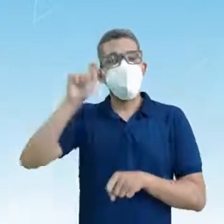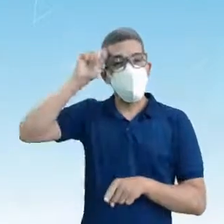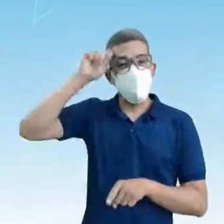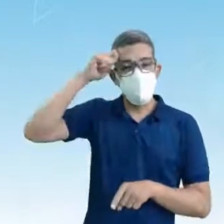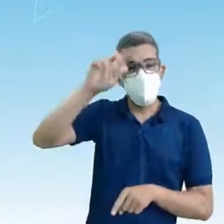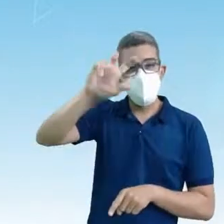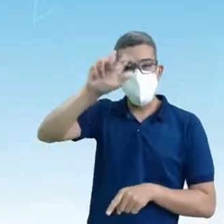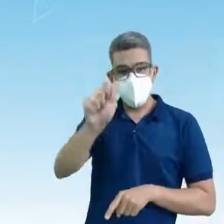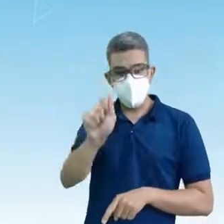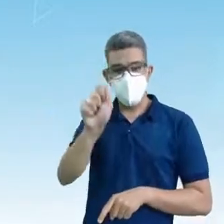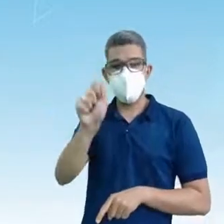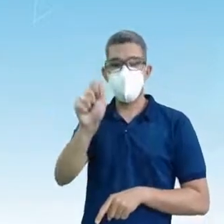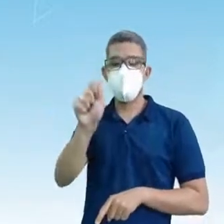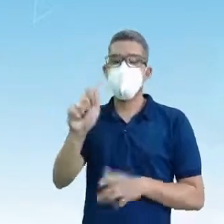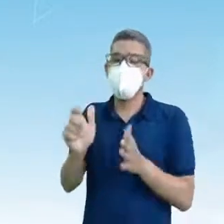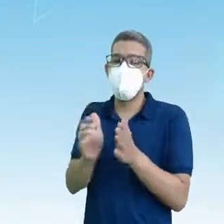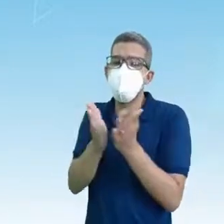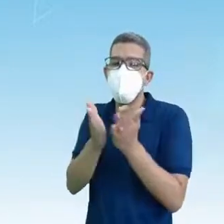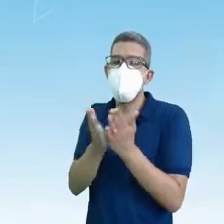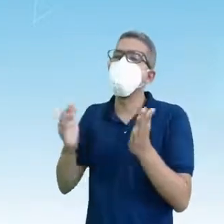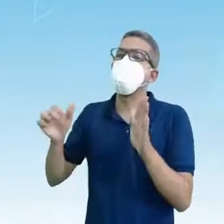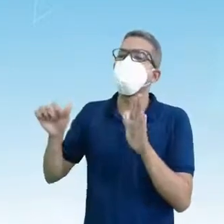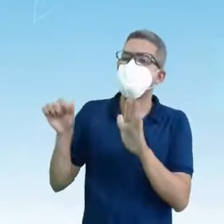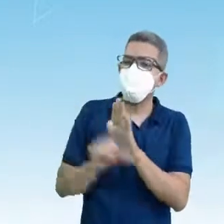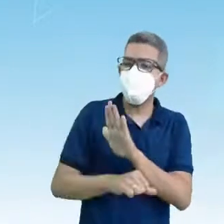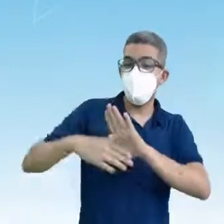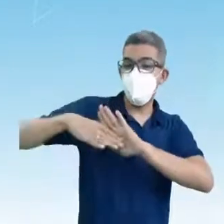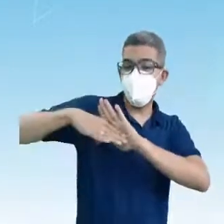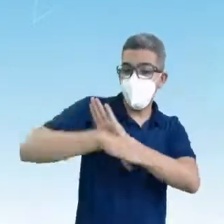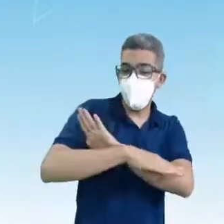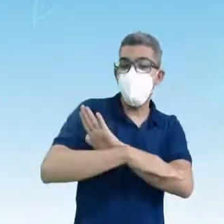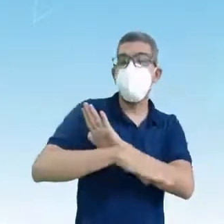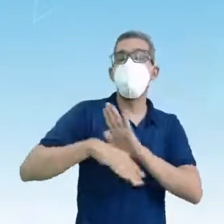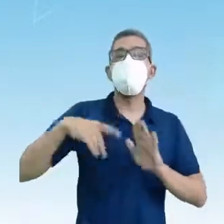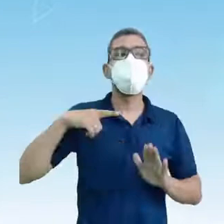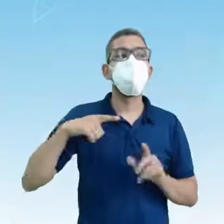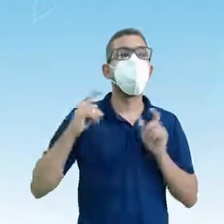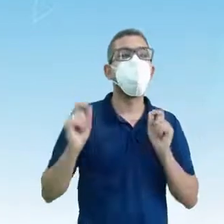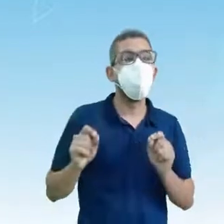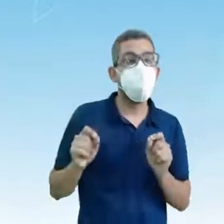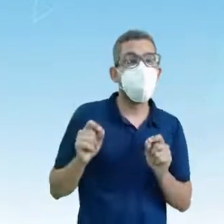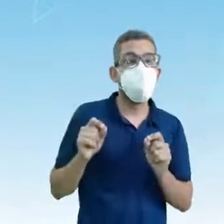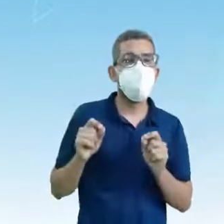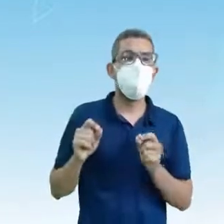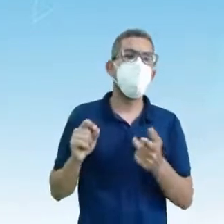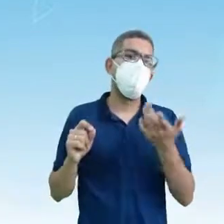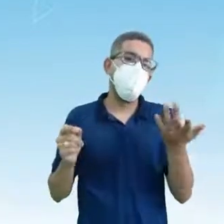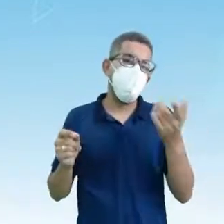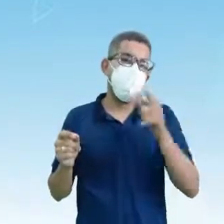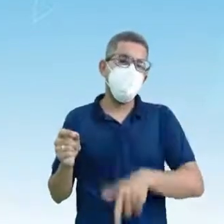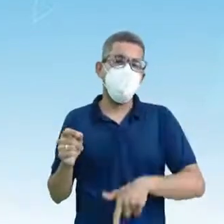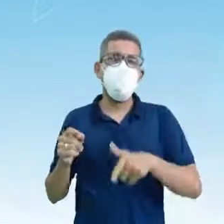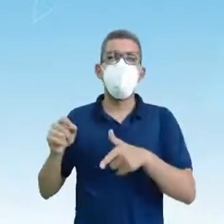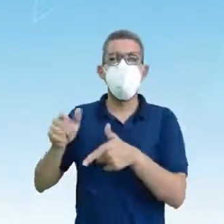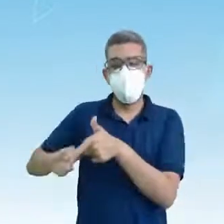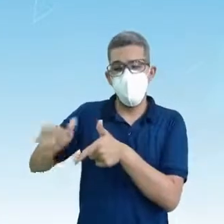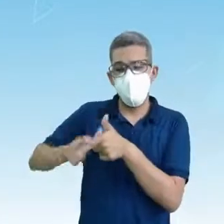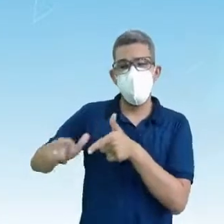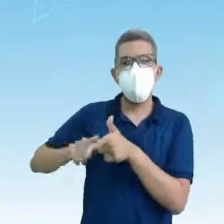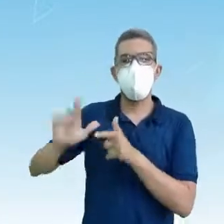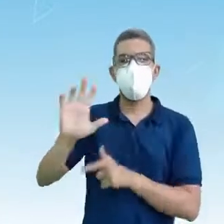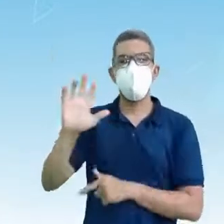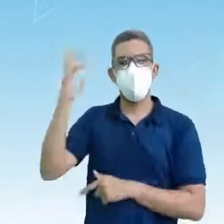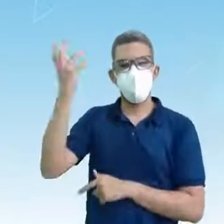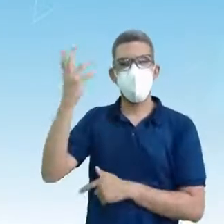a pobreza extrema ela tem aumentado as consequências das catástrofes e mudanças